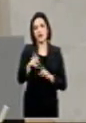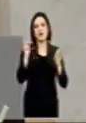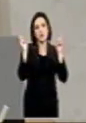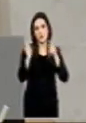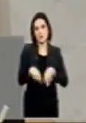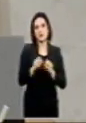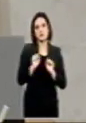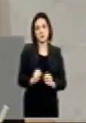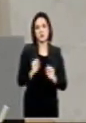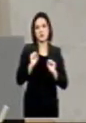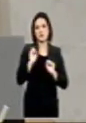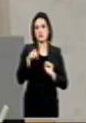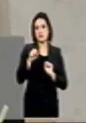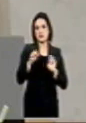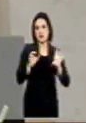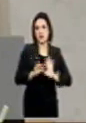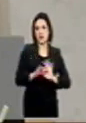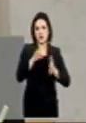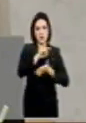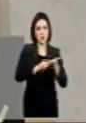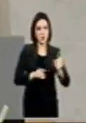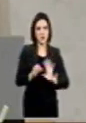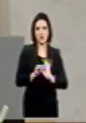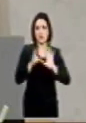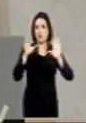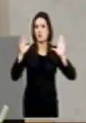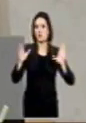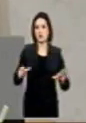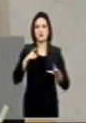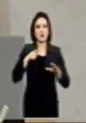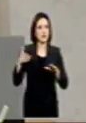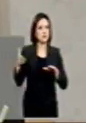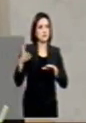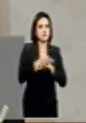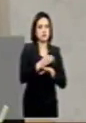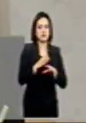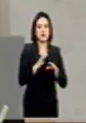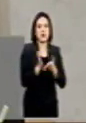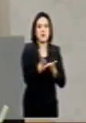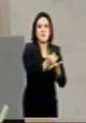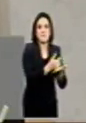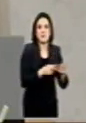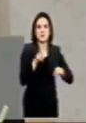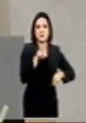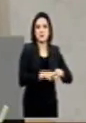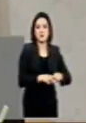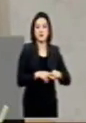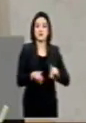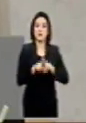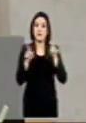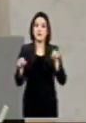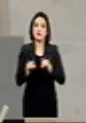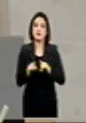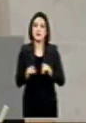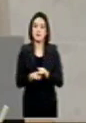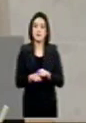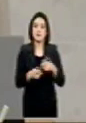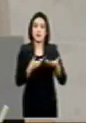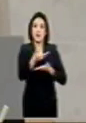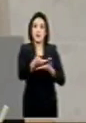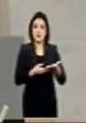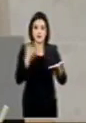para autorizar aquelas medidas. E, no tocante à rigidez da prova, sequer há, neste momento